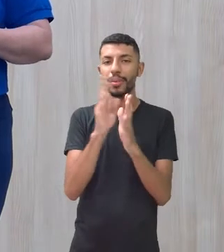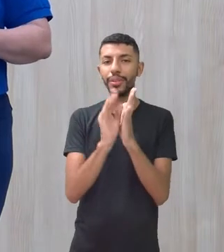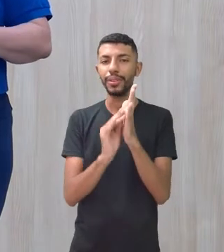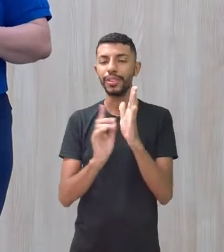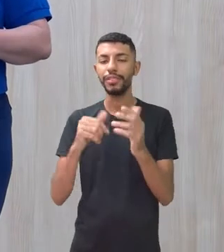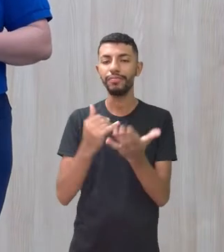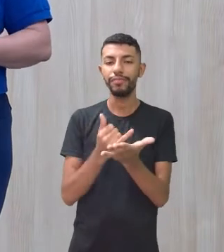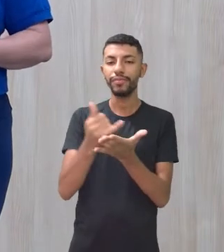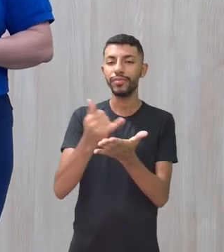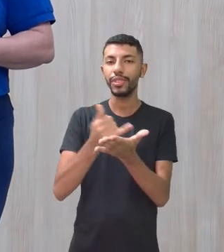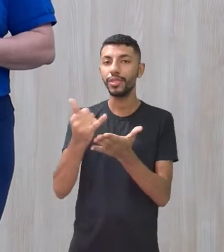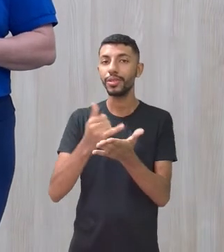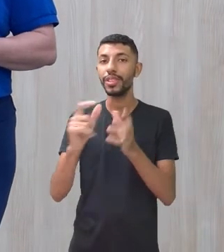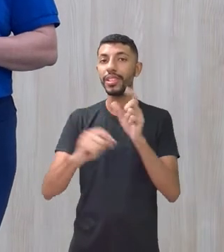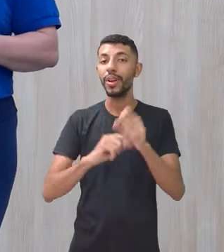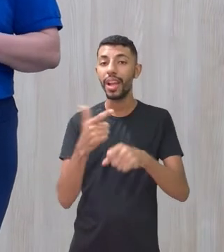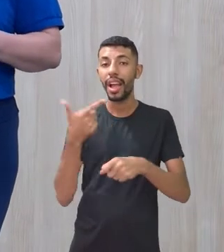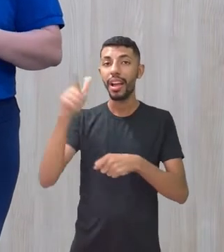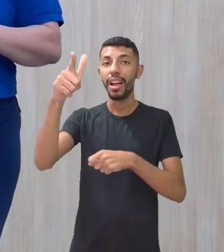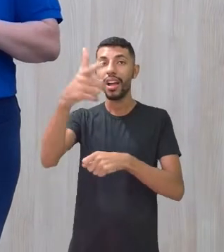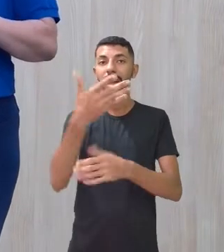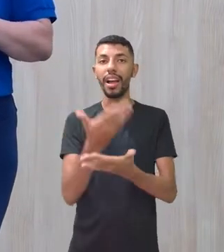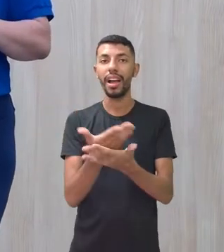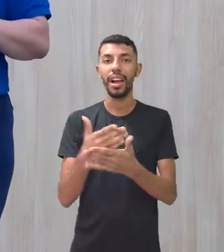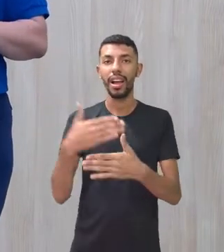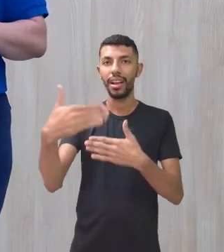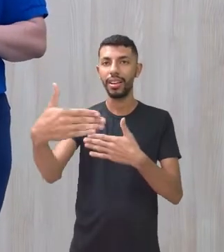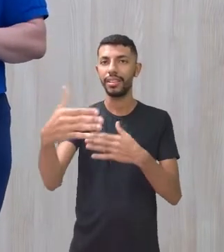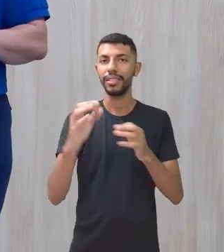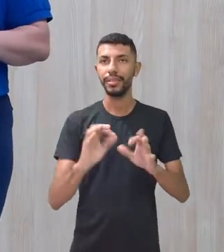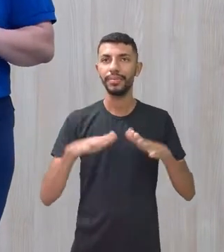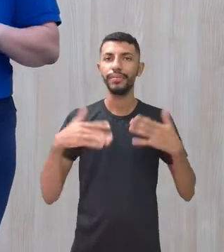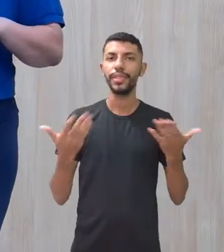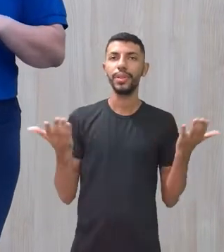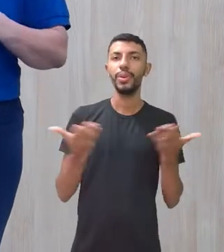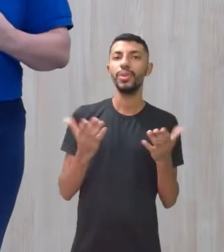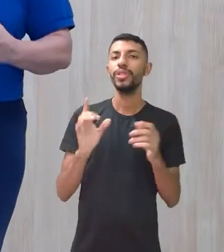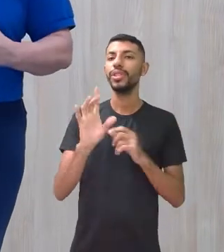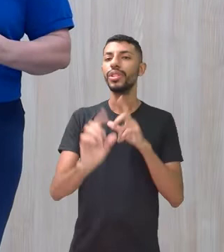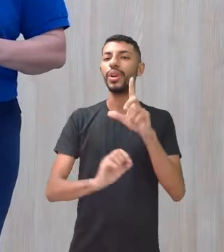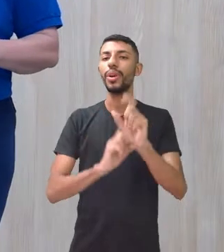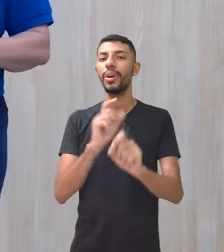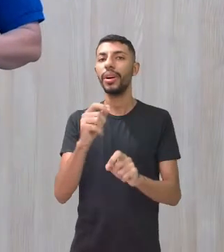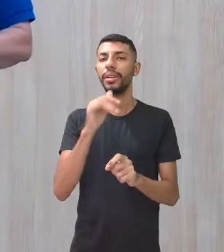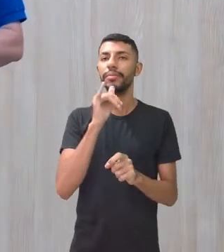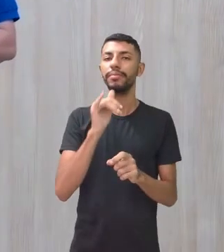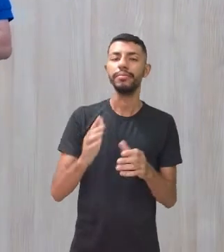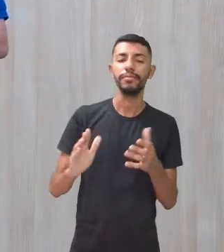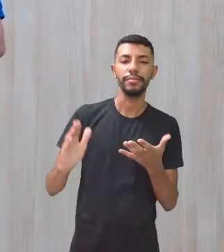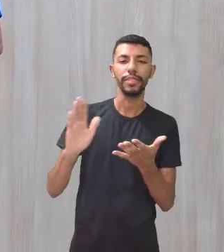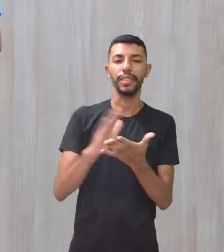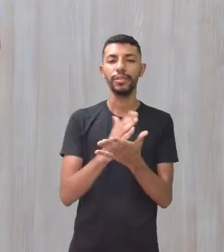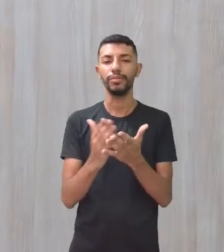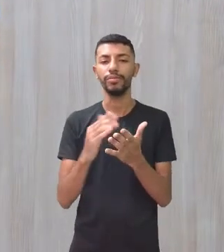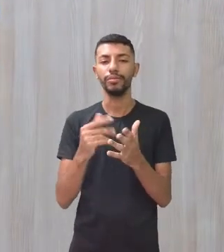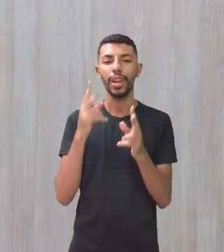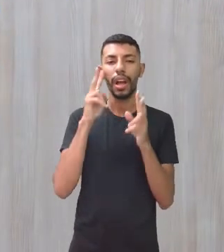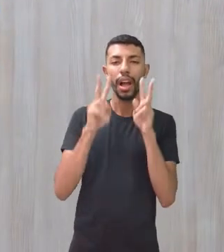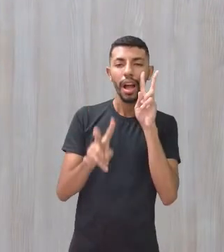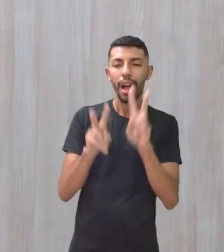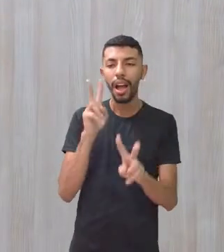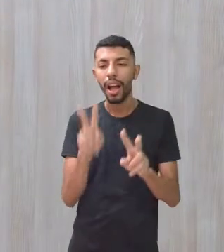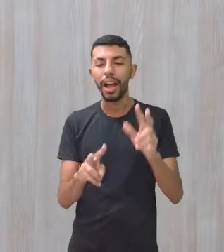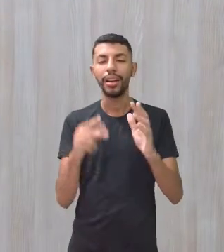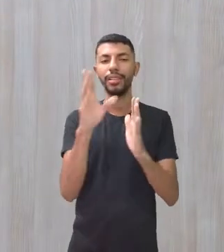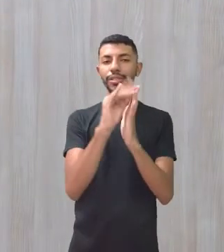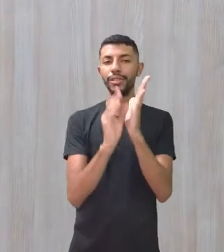introduzir as próximas aulas, tá certo? Então, hoje a gente vai dar só uma pinceladinha nos assuntos que a gente tem, tá bom? Bora